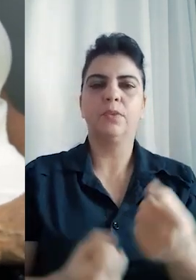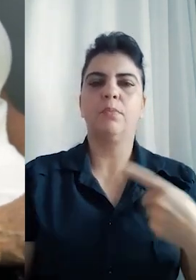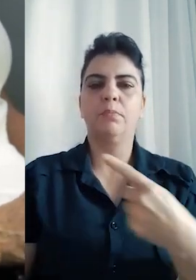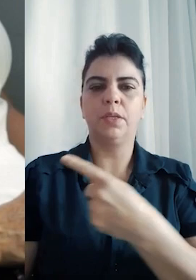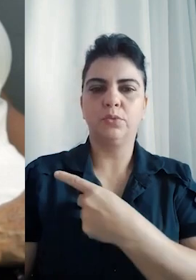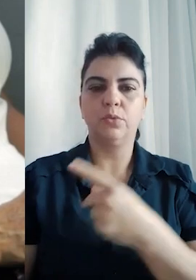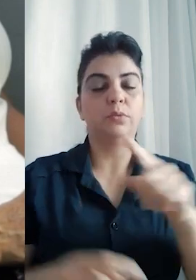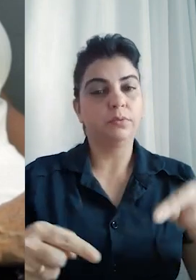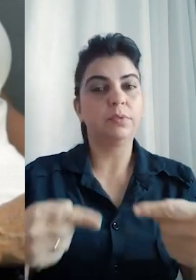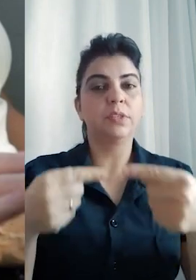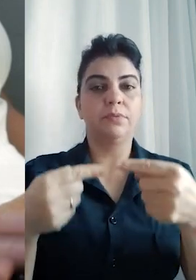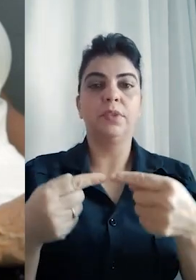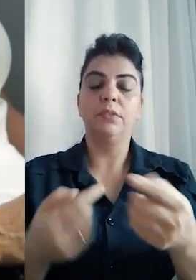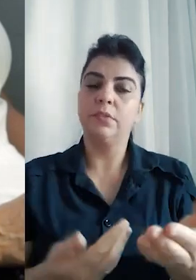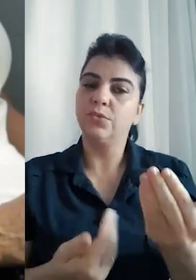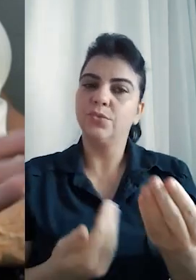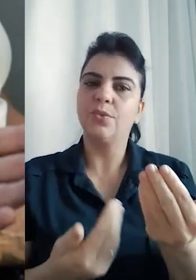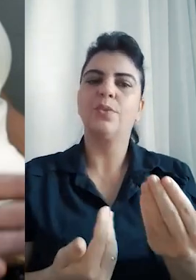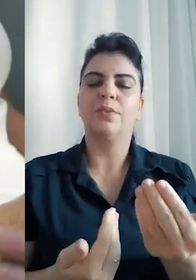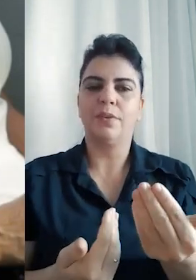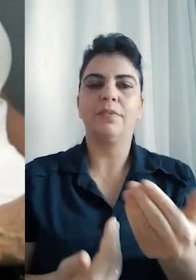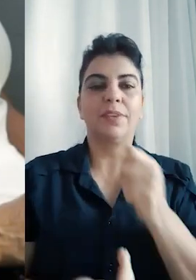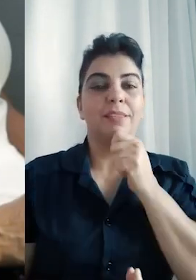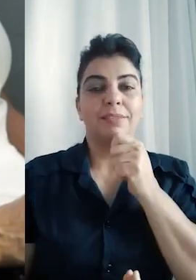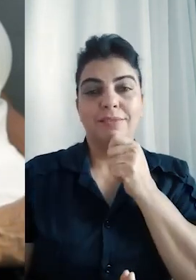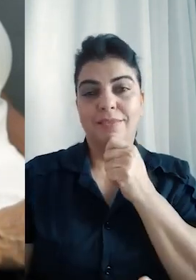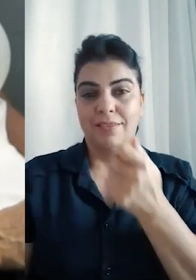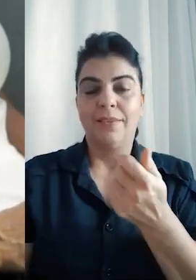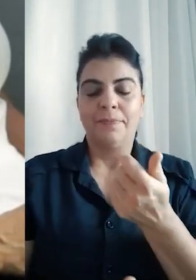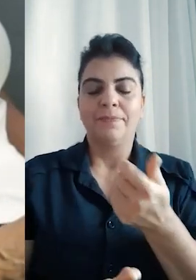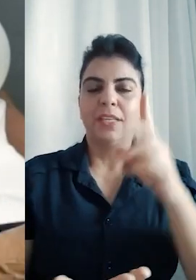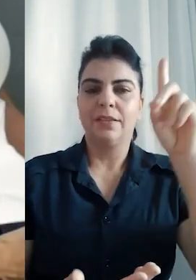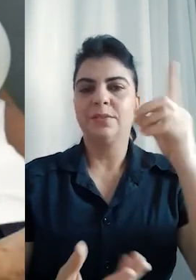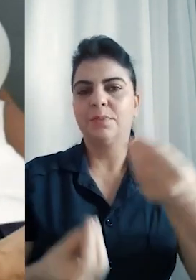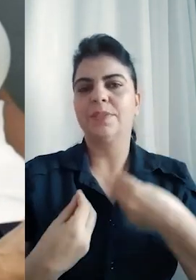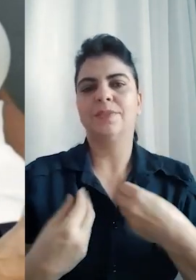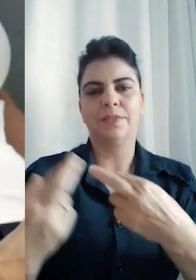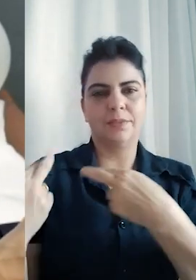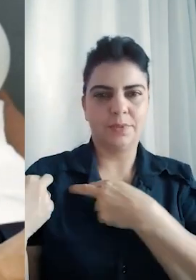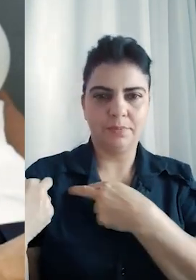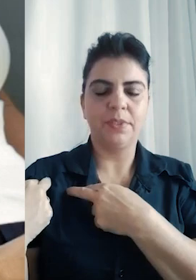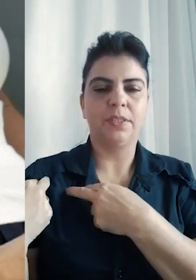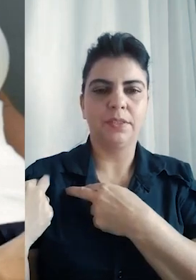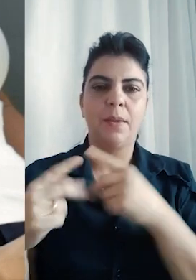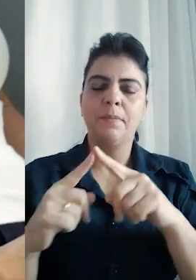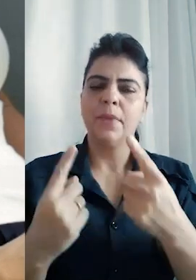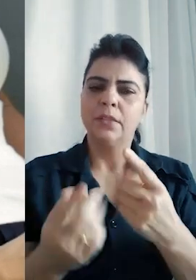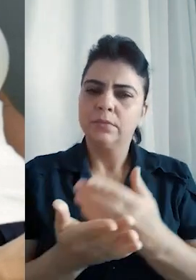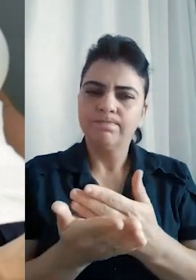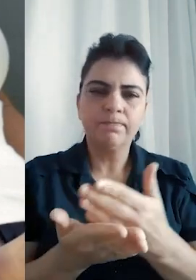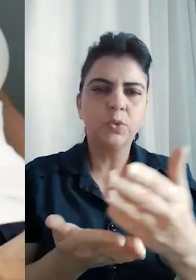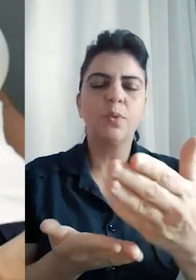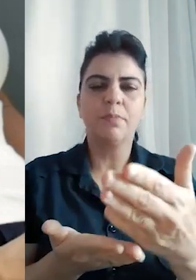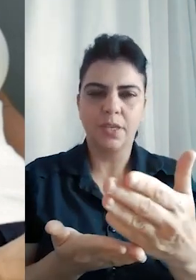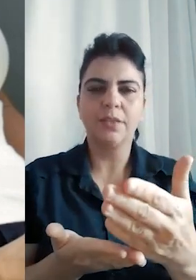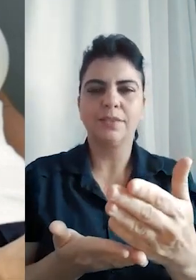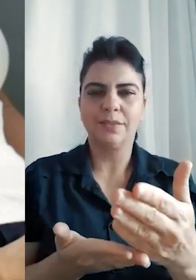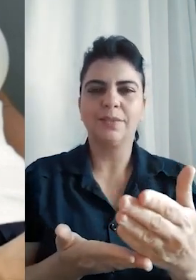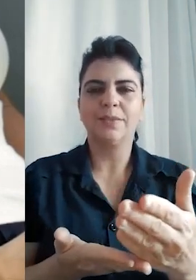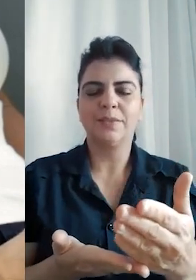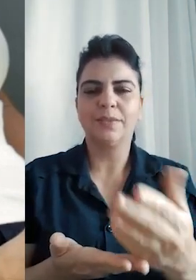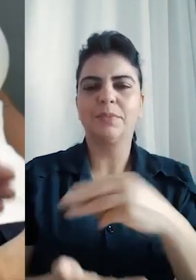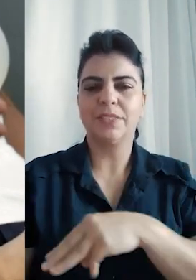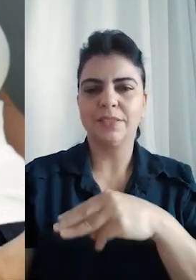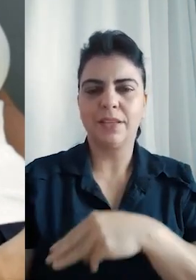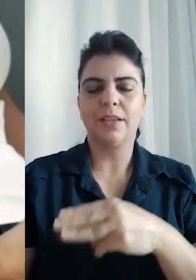ministério como pastor. Foi um desafio, eu era jovem ainda e Deus colocou essa batata quente na minha mão, né? Mas logo no